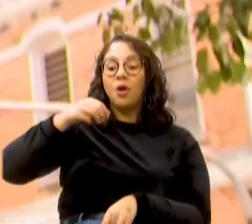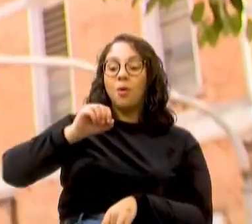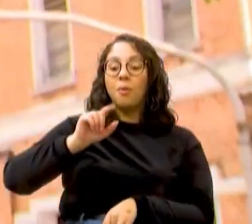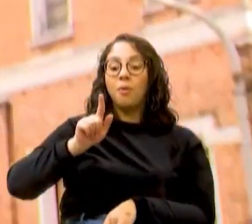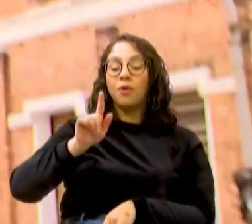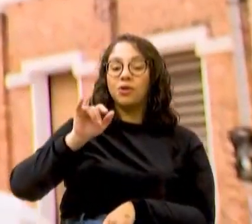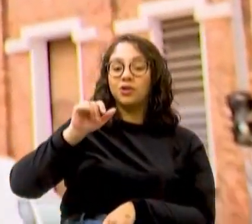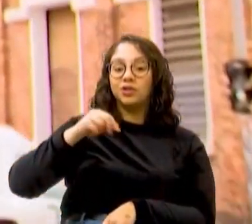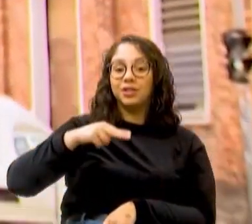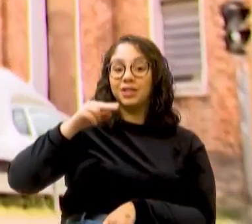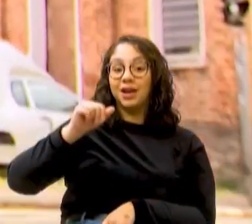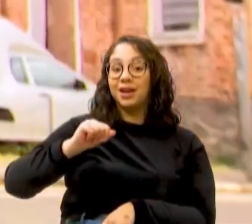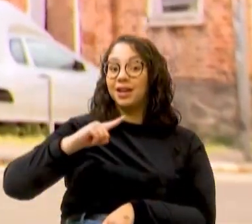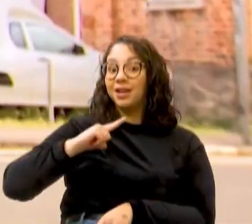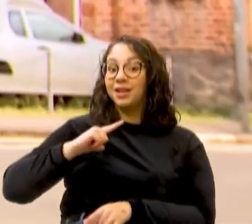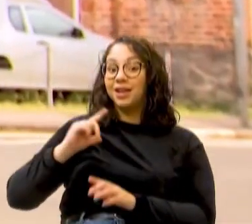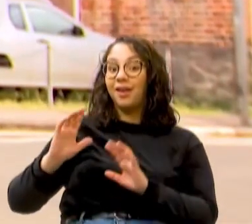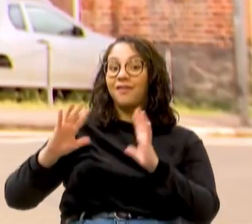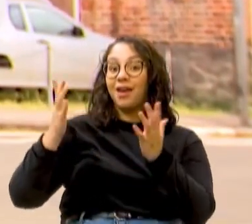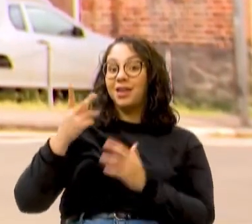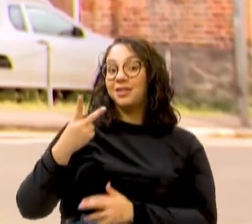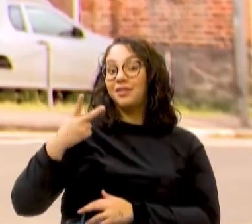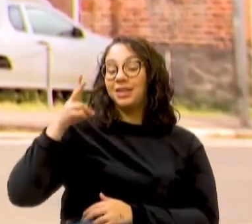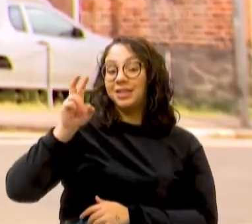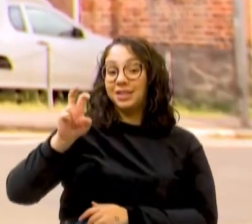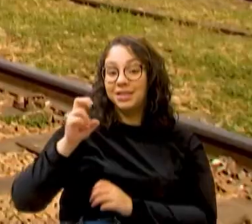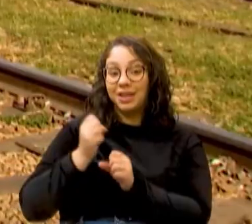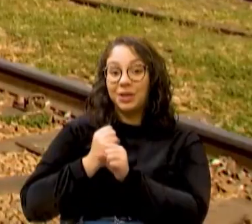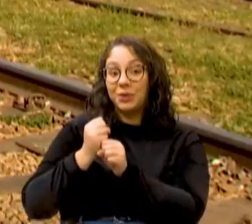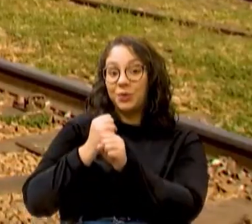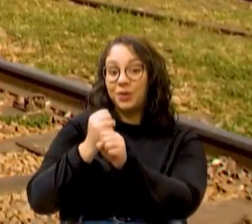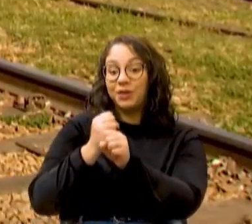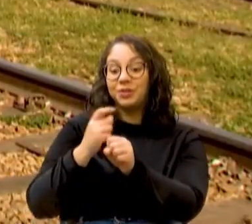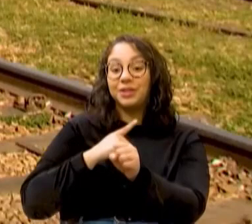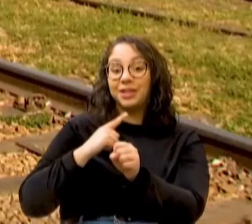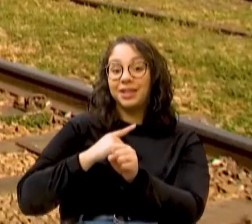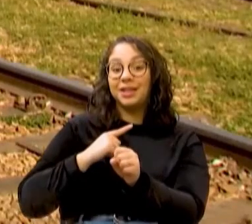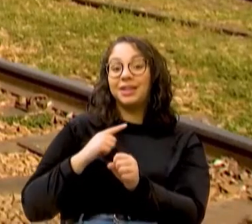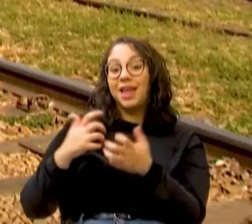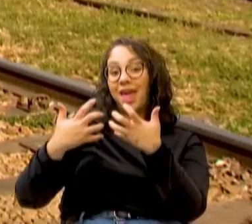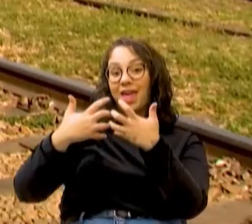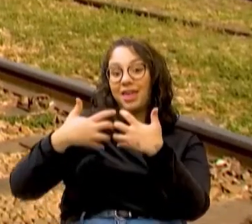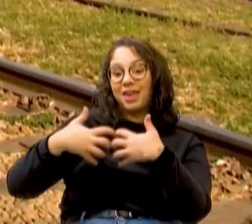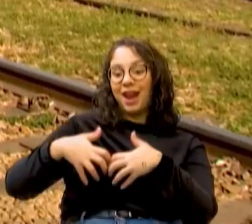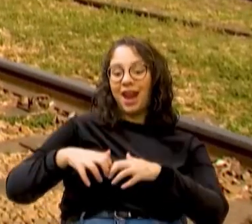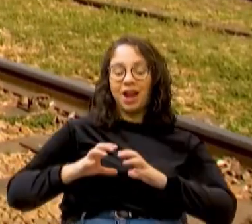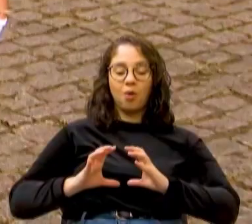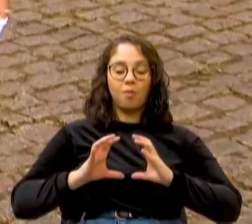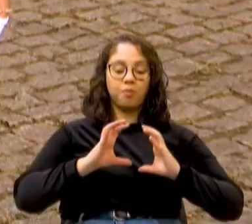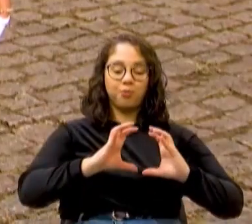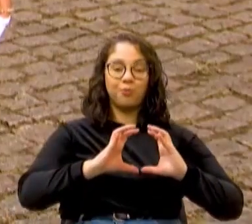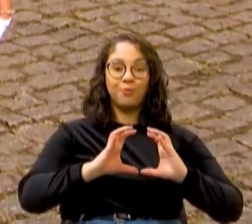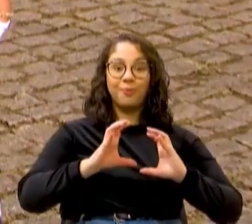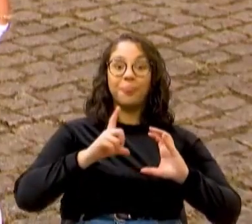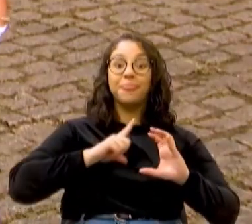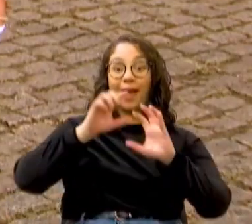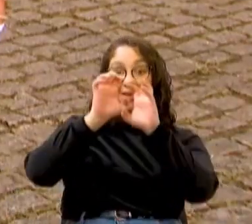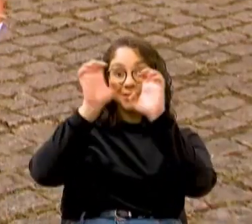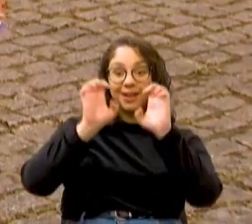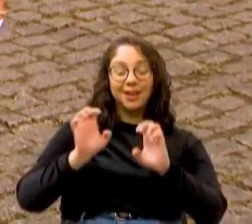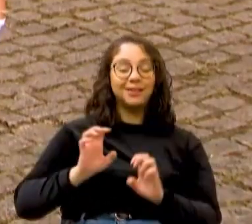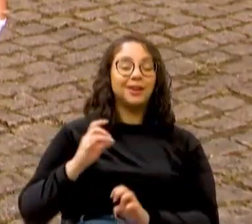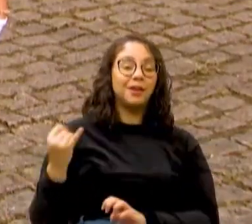estradas de ferro quando ela completa 25 anos é feito esse monumento que ela tá com a engrenagem é mostrando a importância